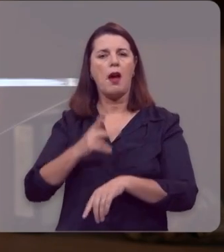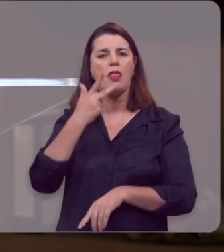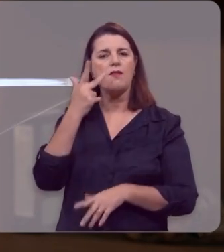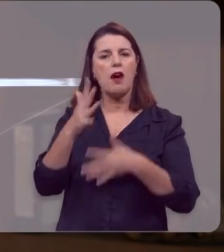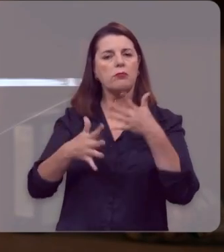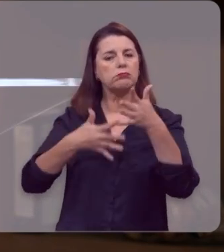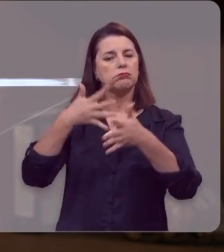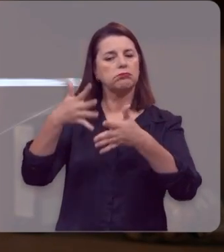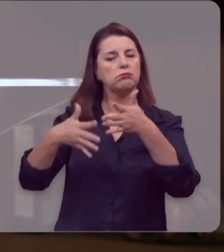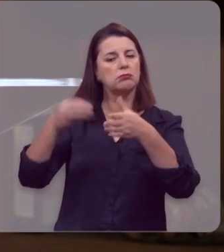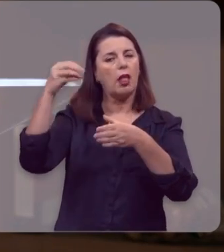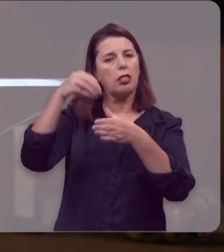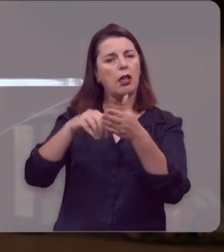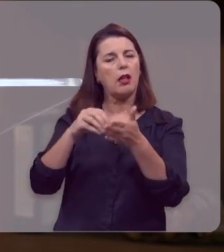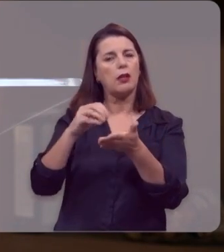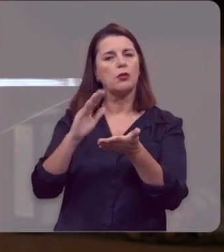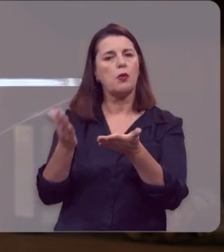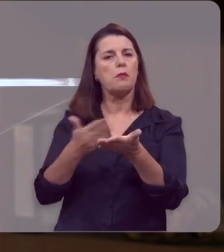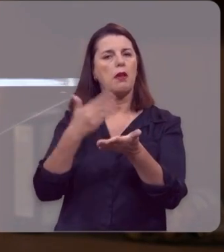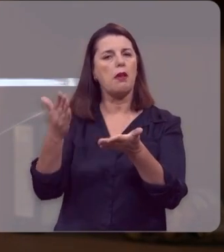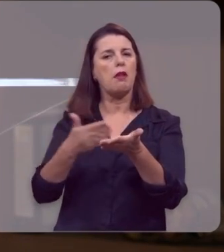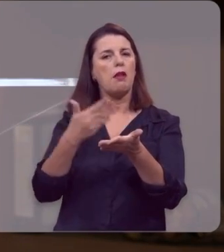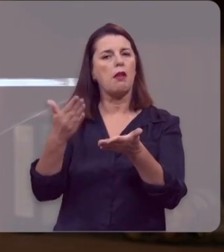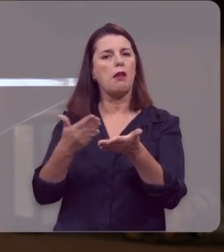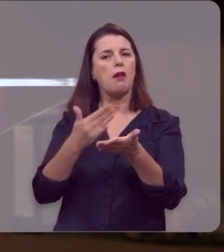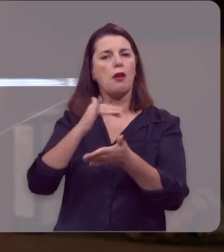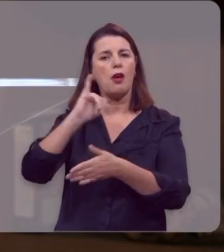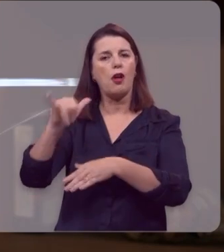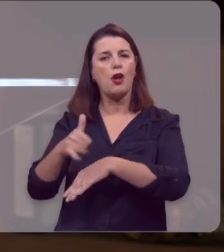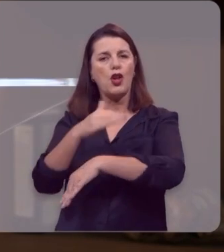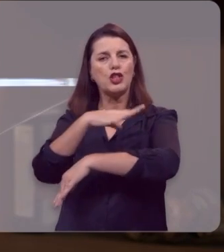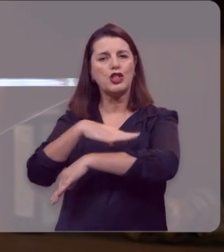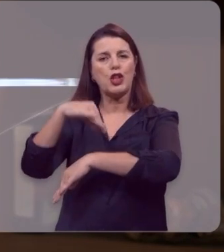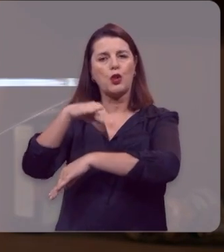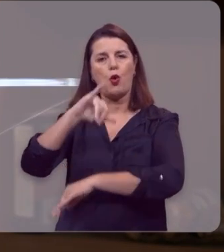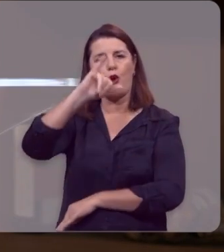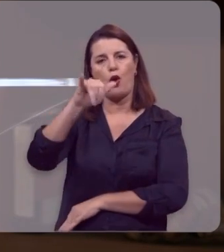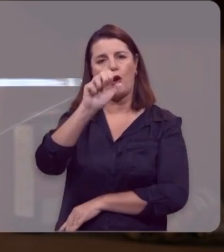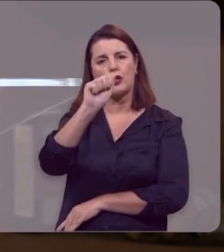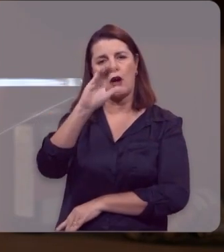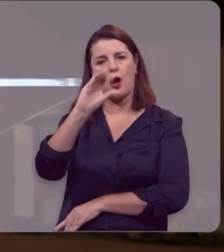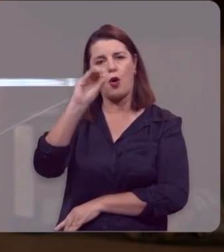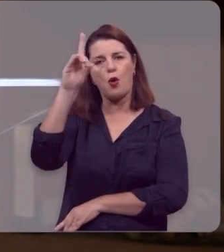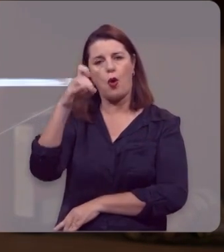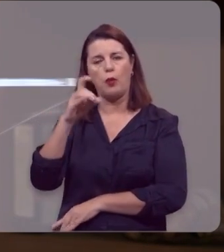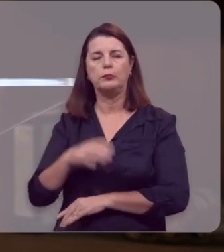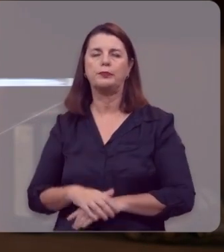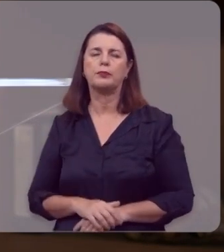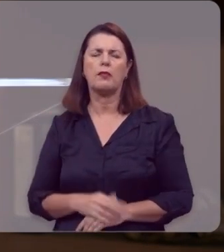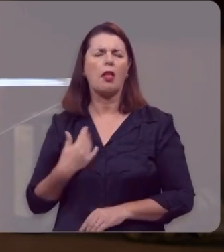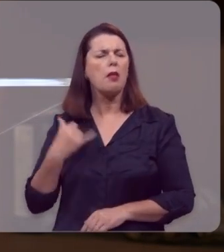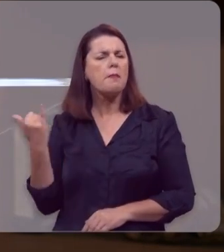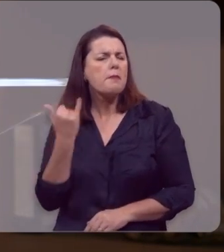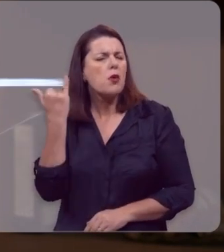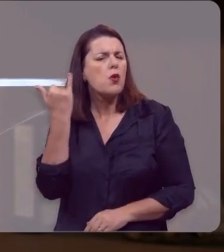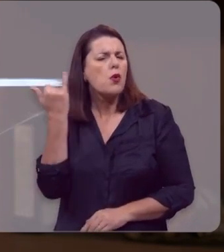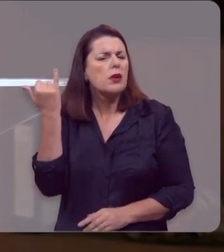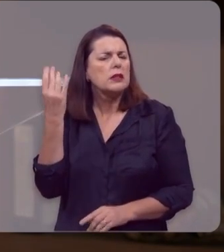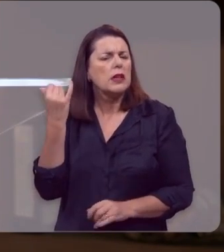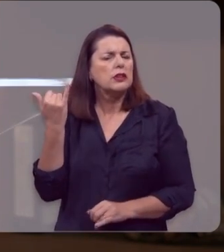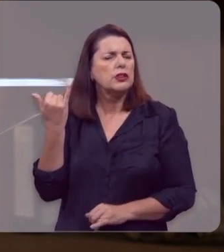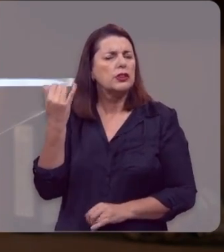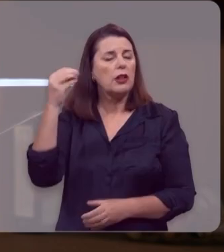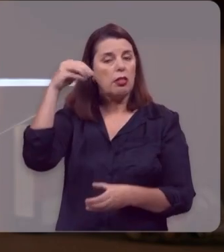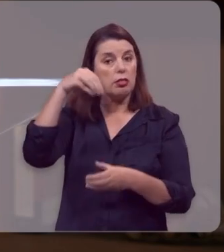repetido em toda a Bíblia. É o nome de Jacó. Ele tem uma importância fundamental na